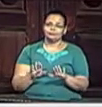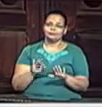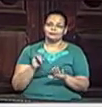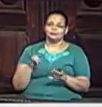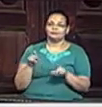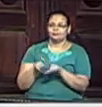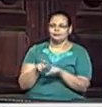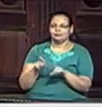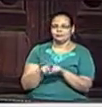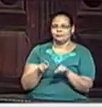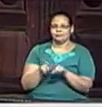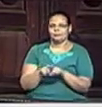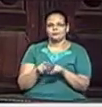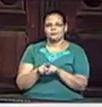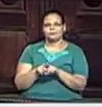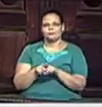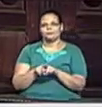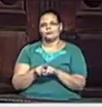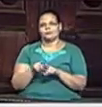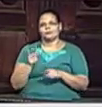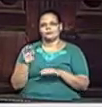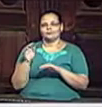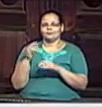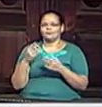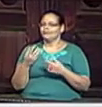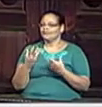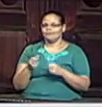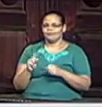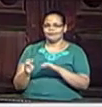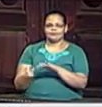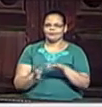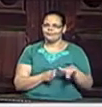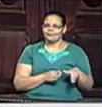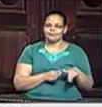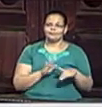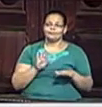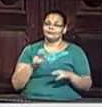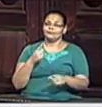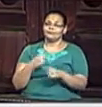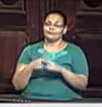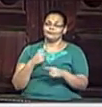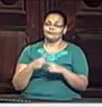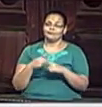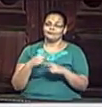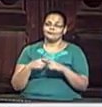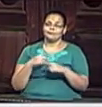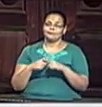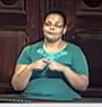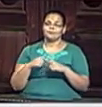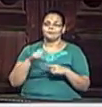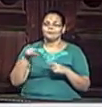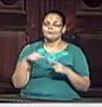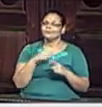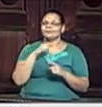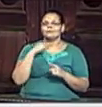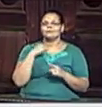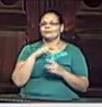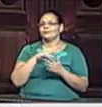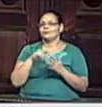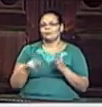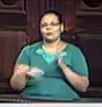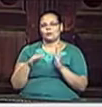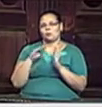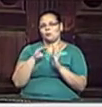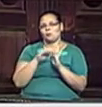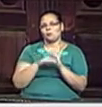mereceria também ter sido rejeitada. Então, por quê? Porque o conjunto dessas